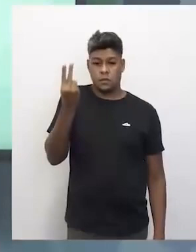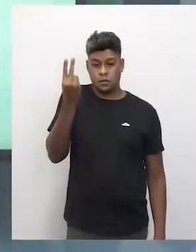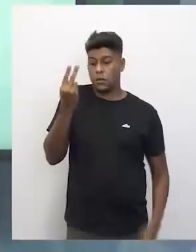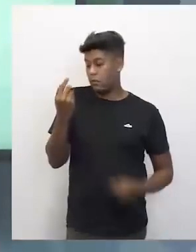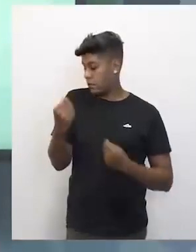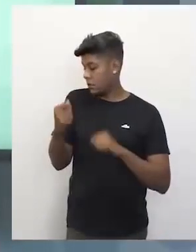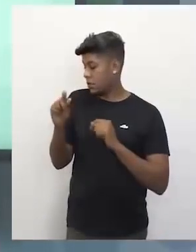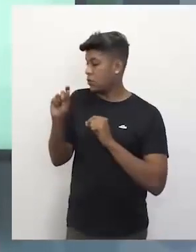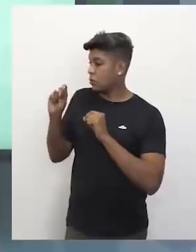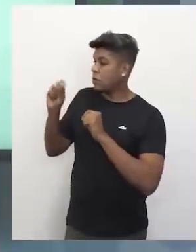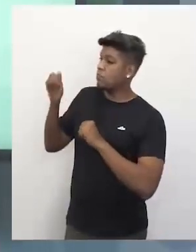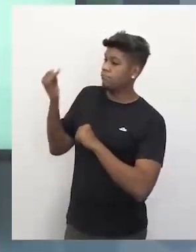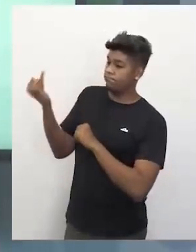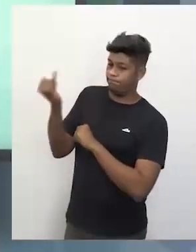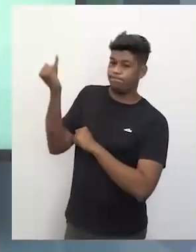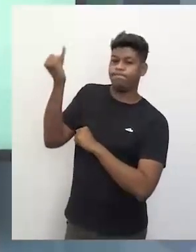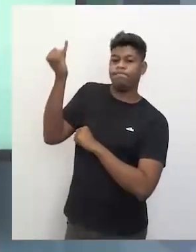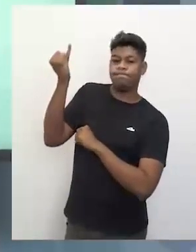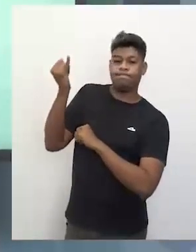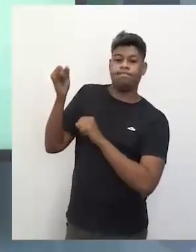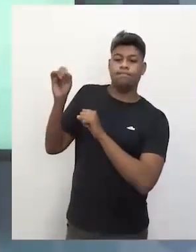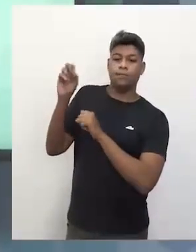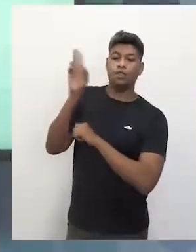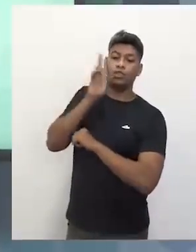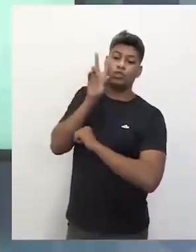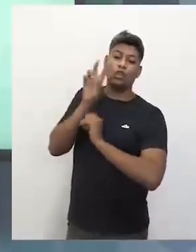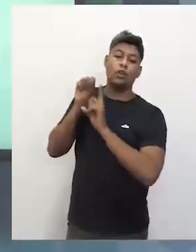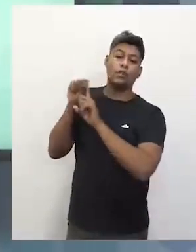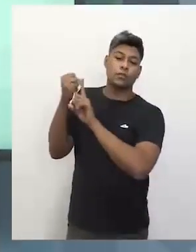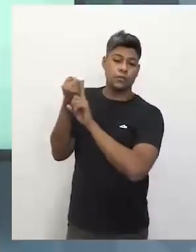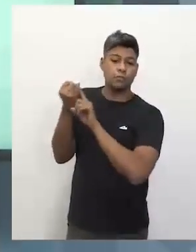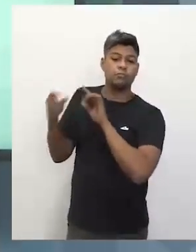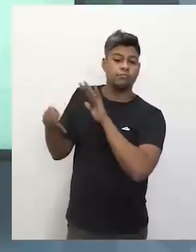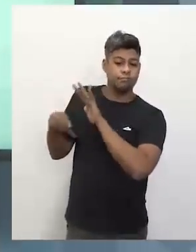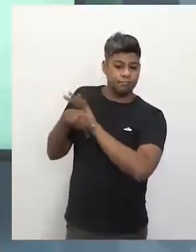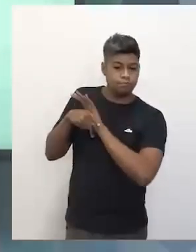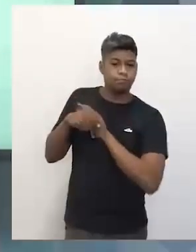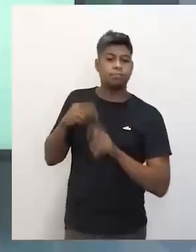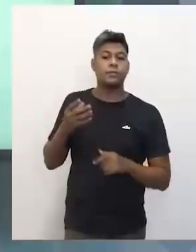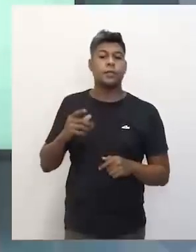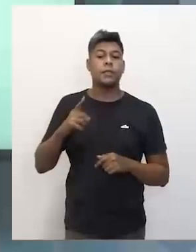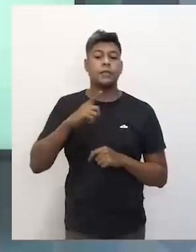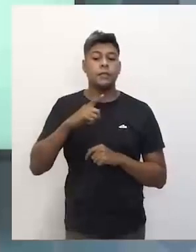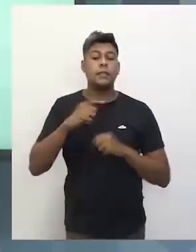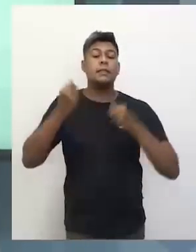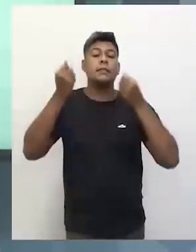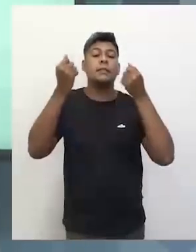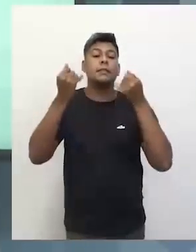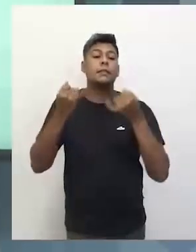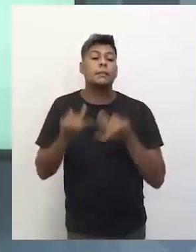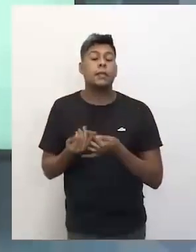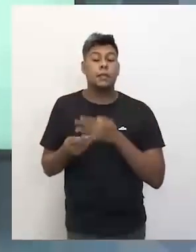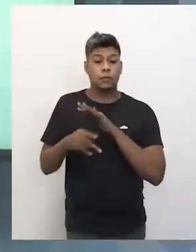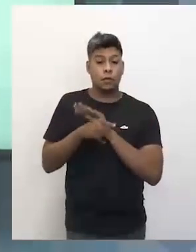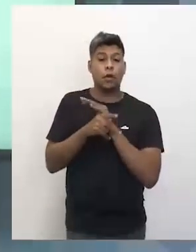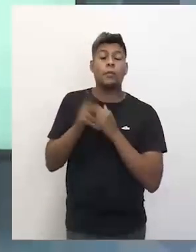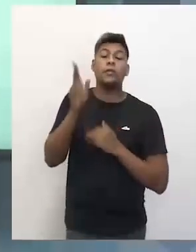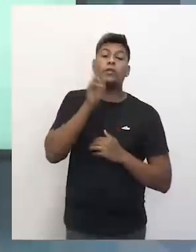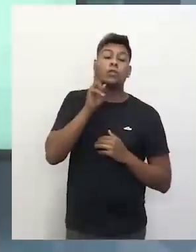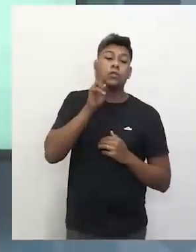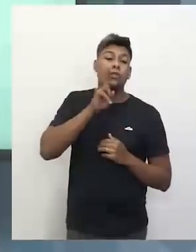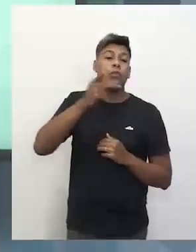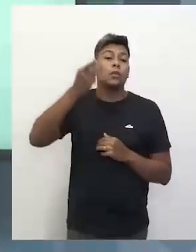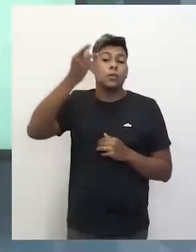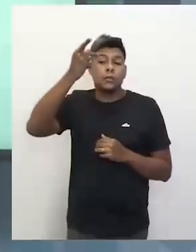ter essa relevância histórica e social. Ou seja, através da obra, eu estou contando um trechinho da história da cidade de São